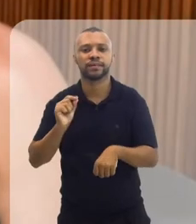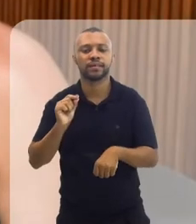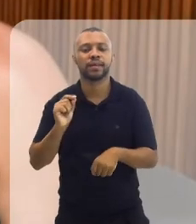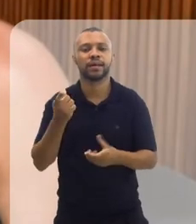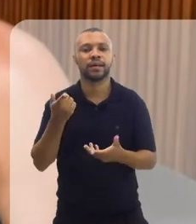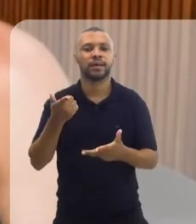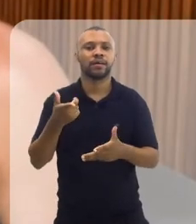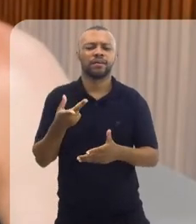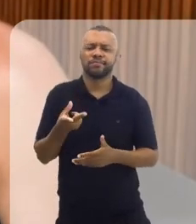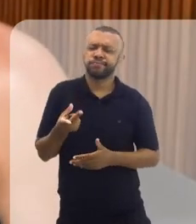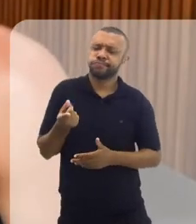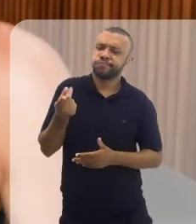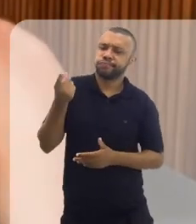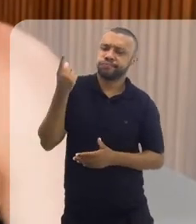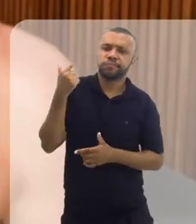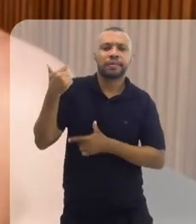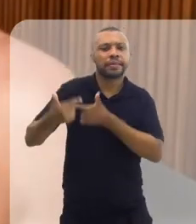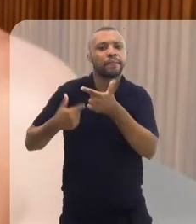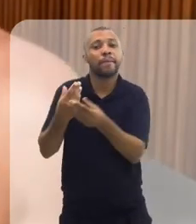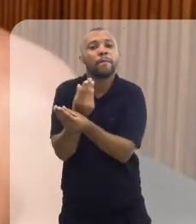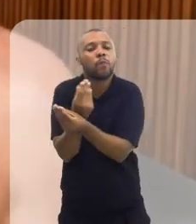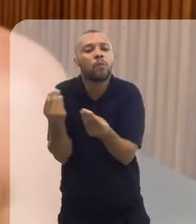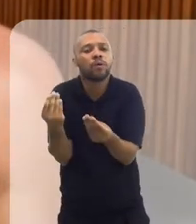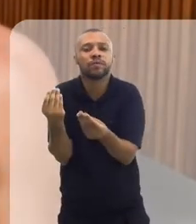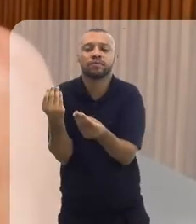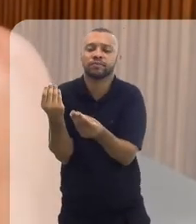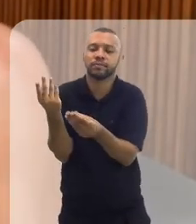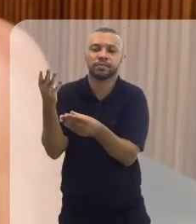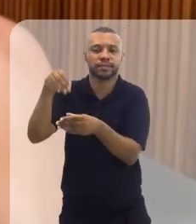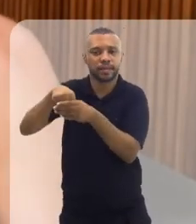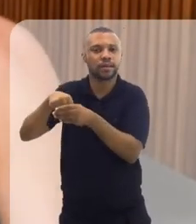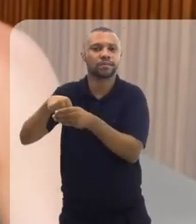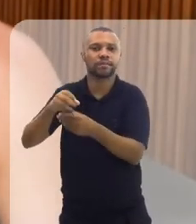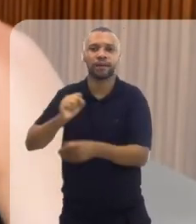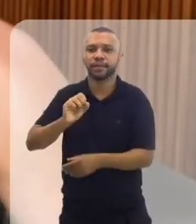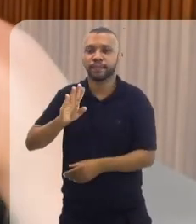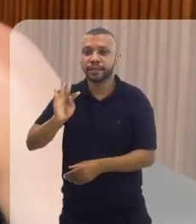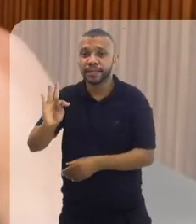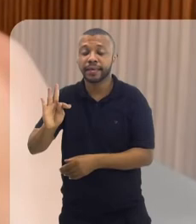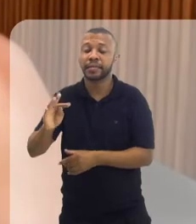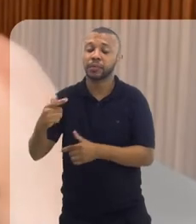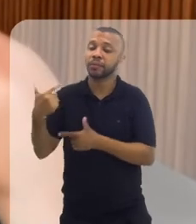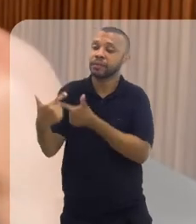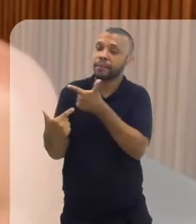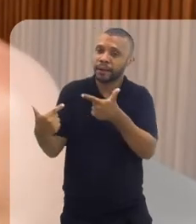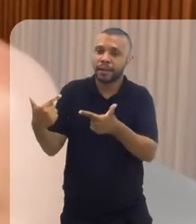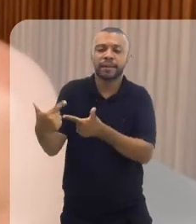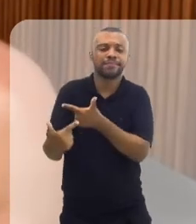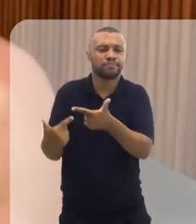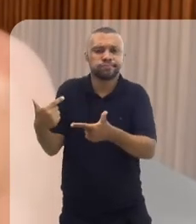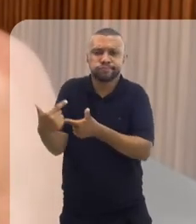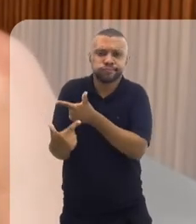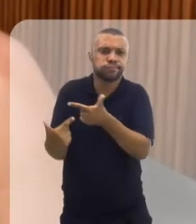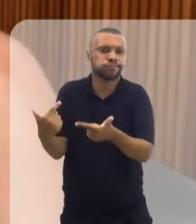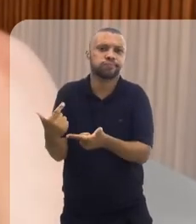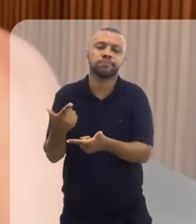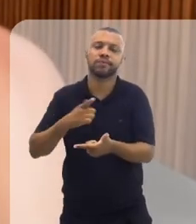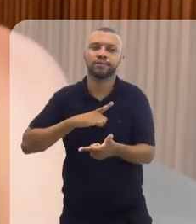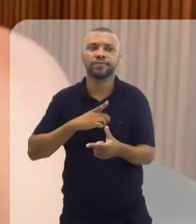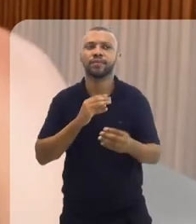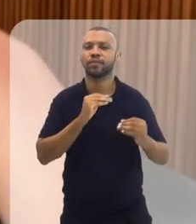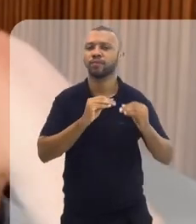momentos, eu fiquei muito tempo dentro do SBT, e eu fiz muita coisa dentro do